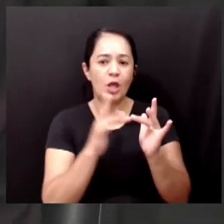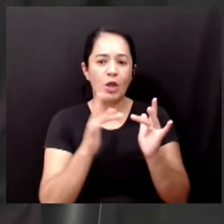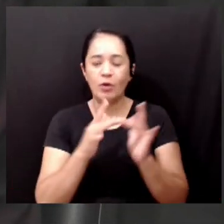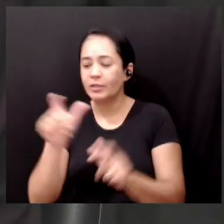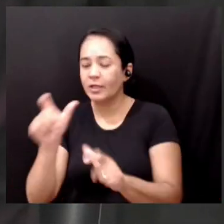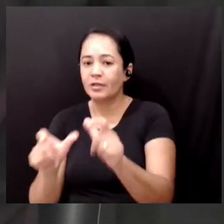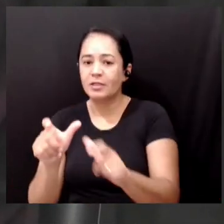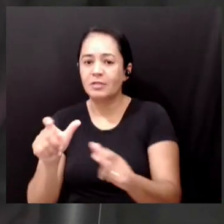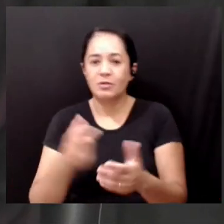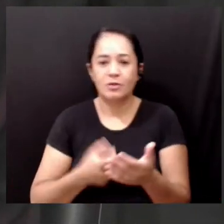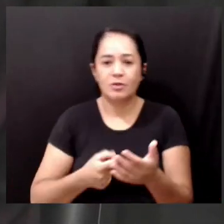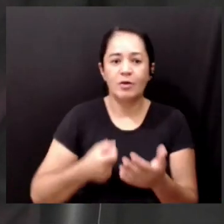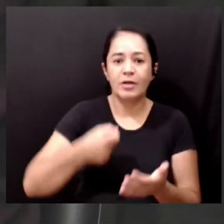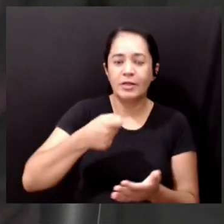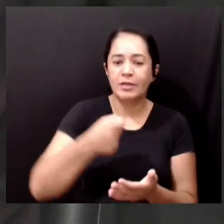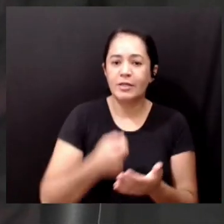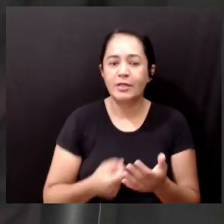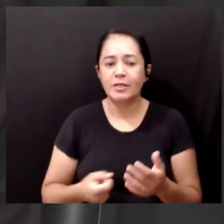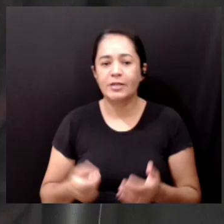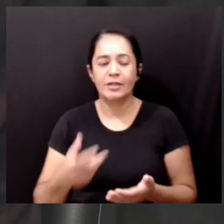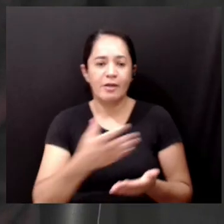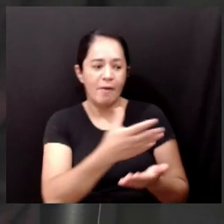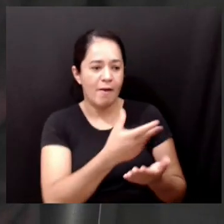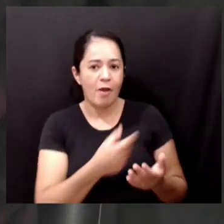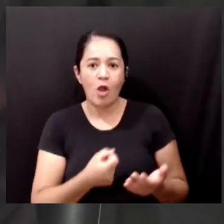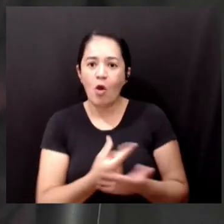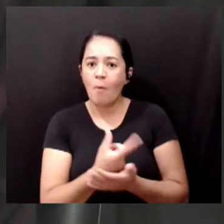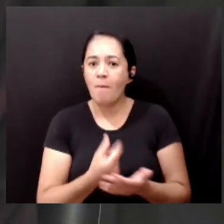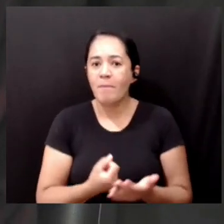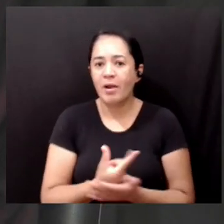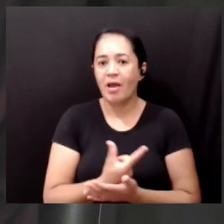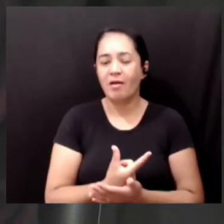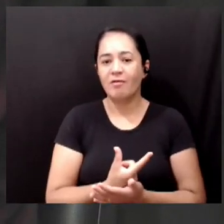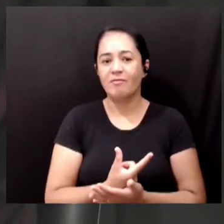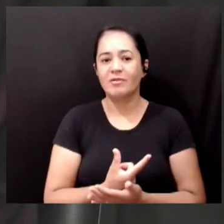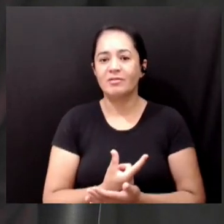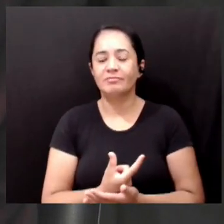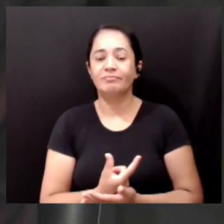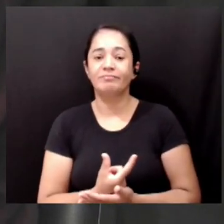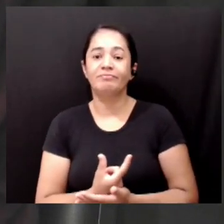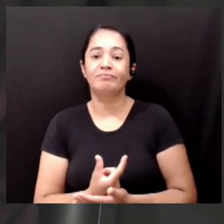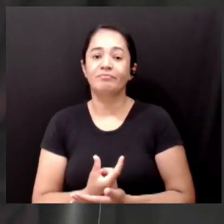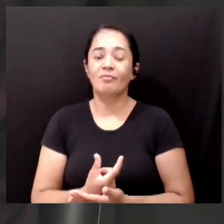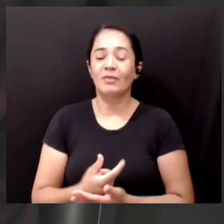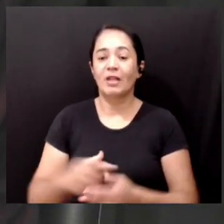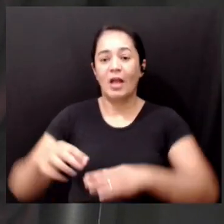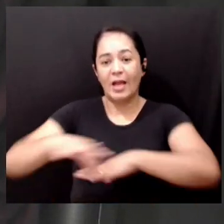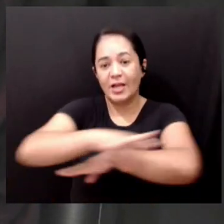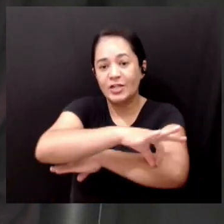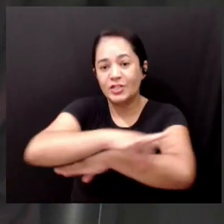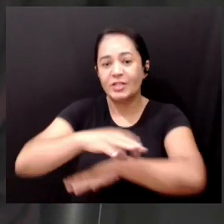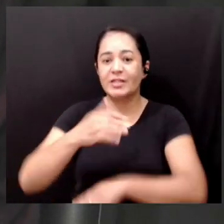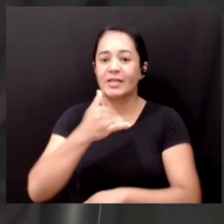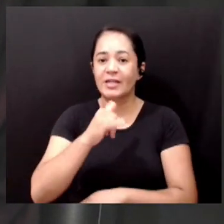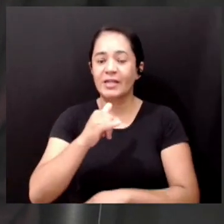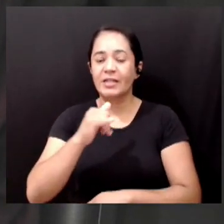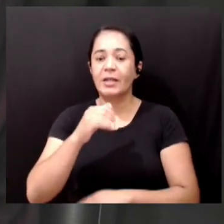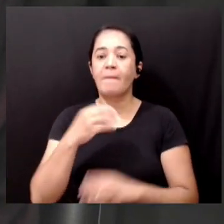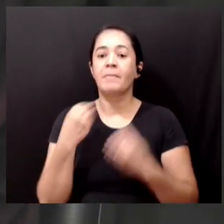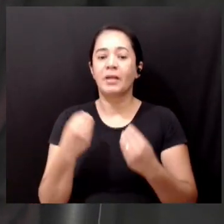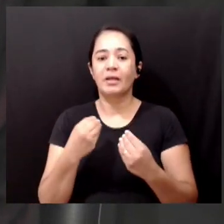tinha questão de similaridade, descrição do produto, e a engenharia elétrica veio para complementar isso, porque nós tínhamos que